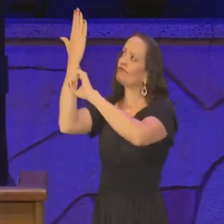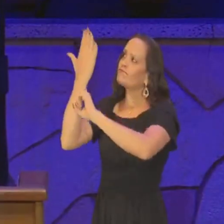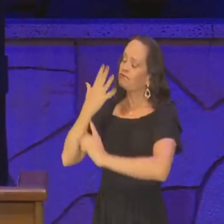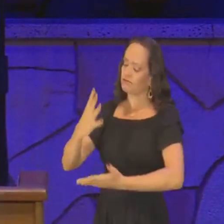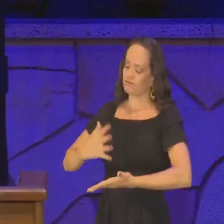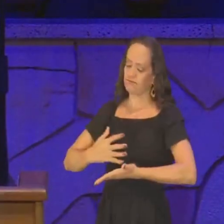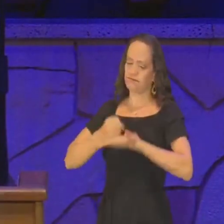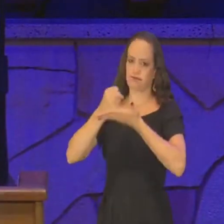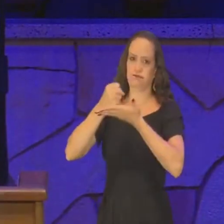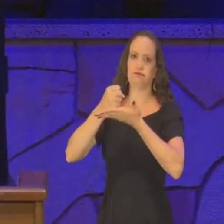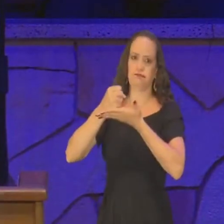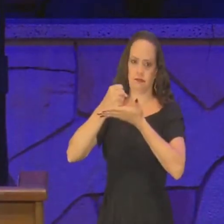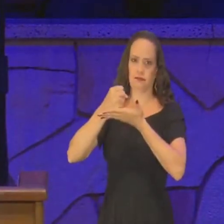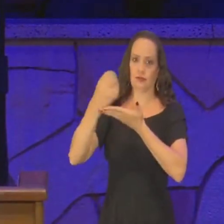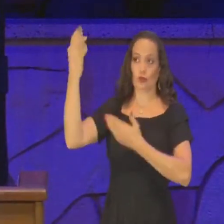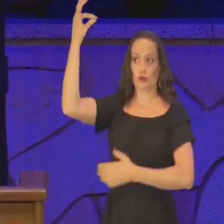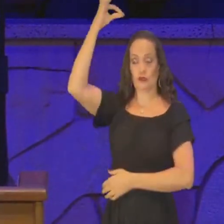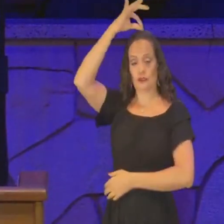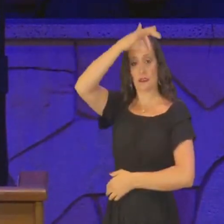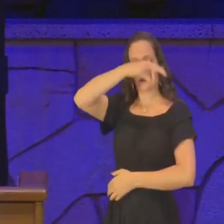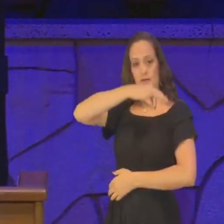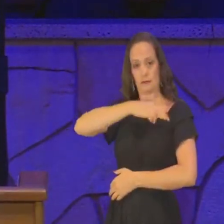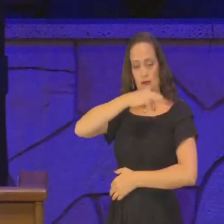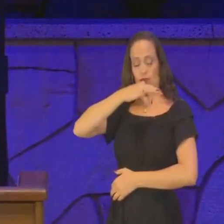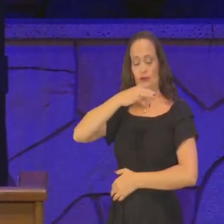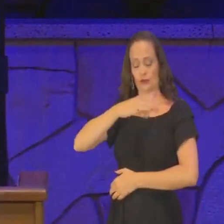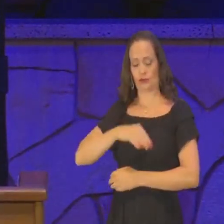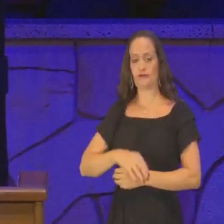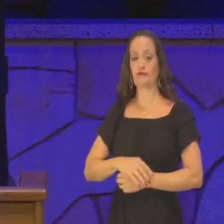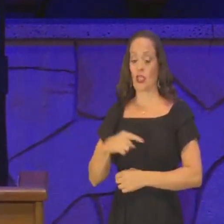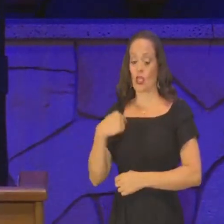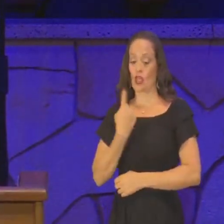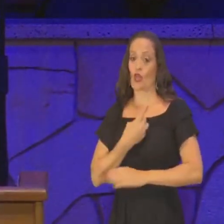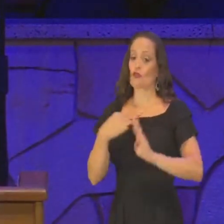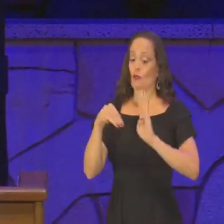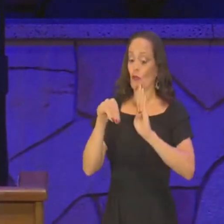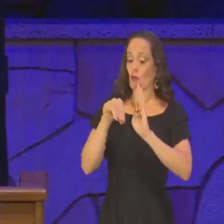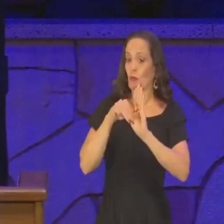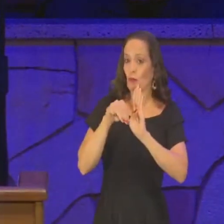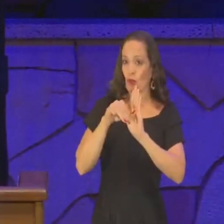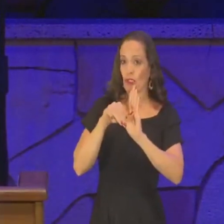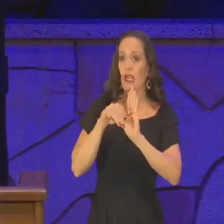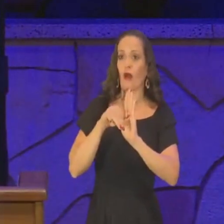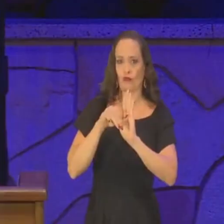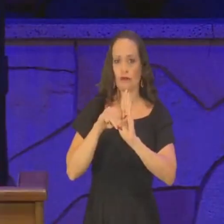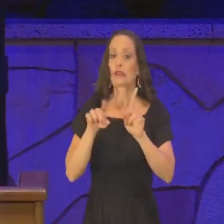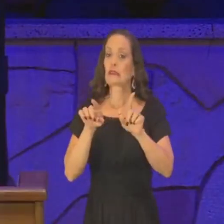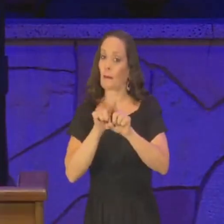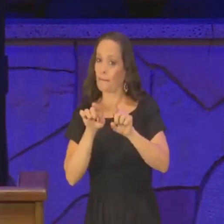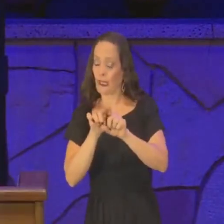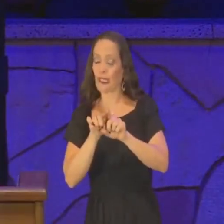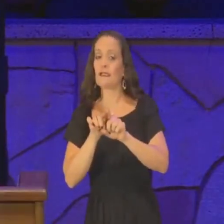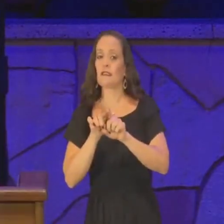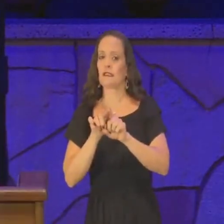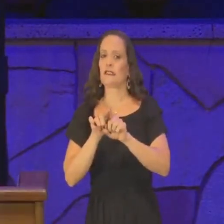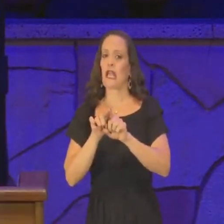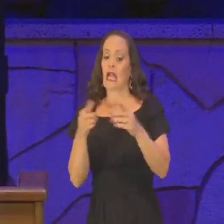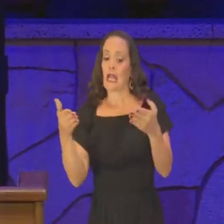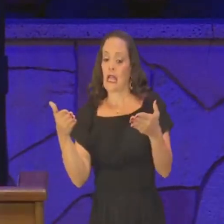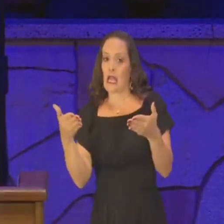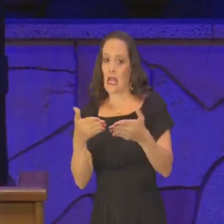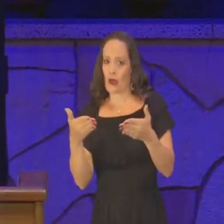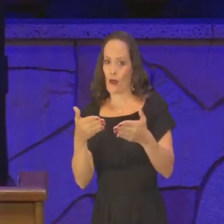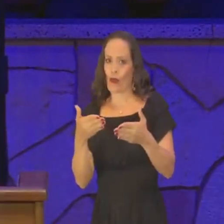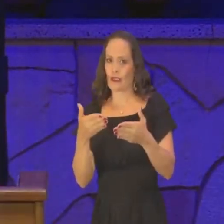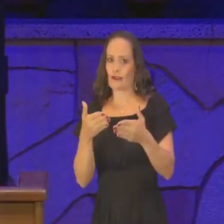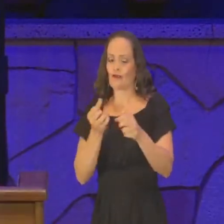gloriosa presença, e como Igreja Memorial Batista possamos dizer, ao final de 2026, que nós